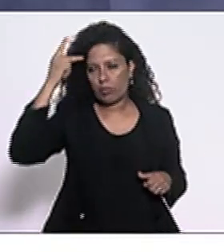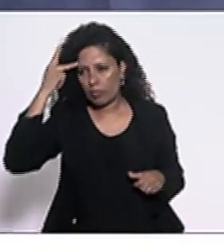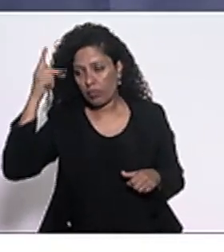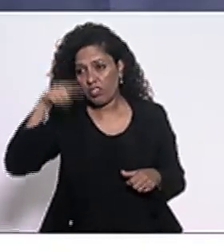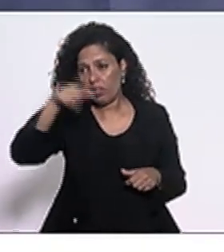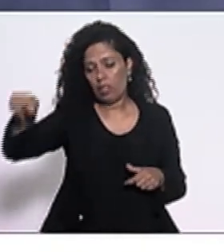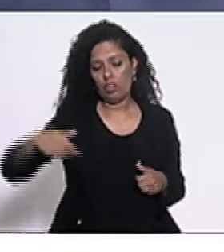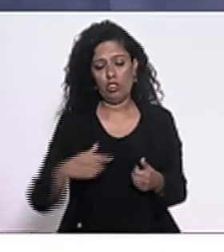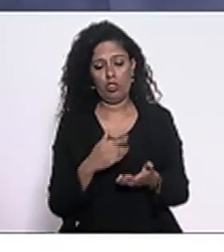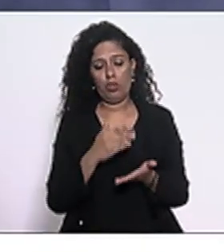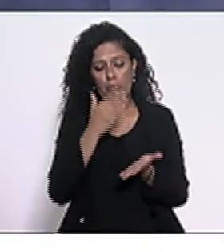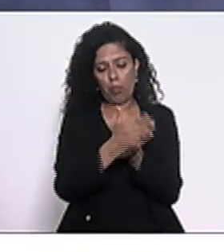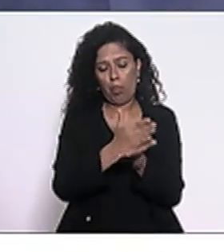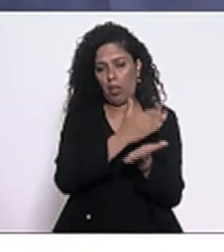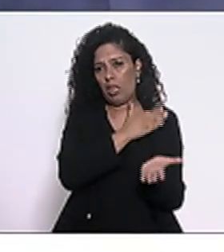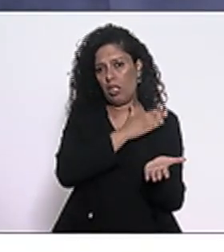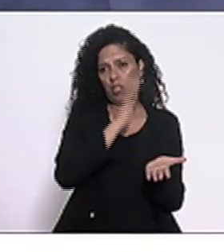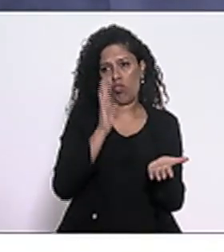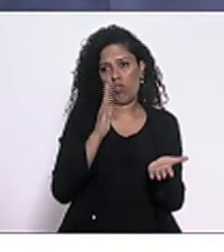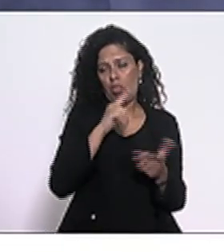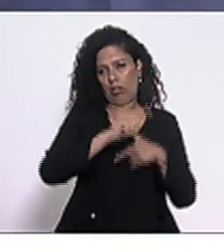tempo de serviço dentro do Estado,